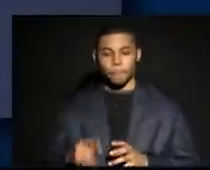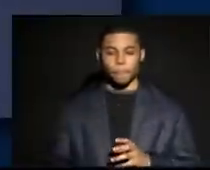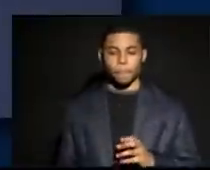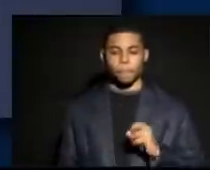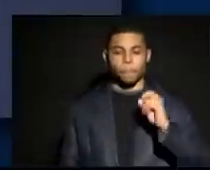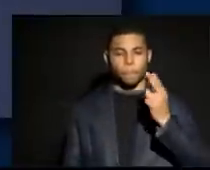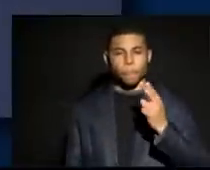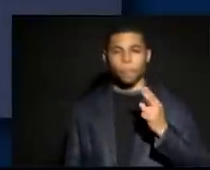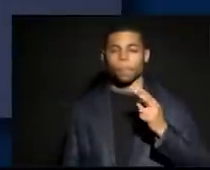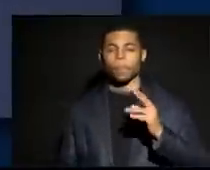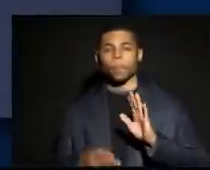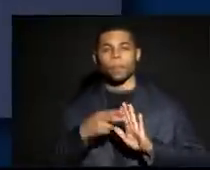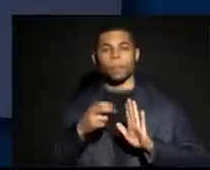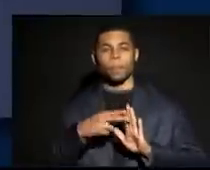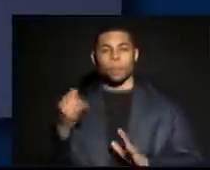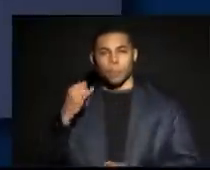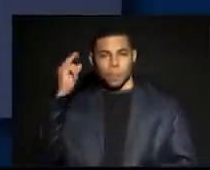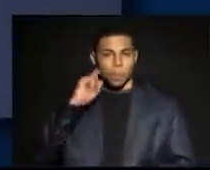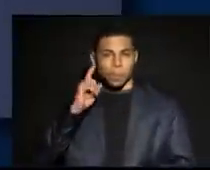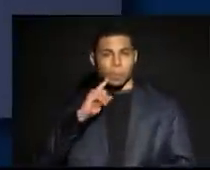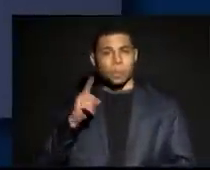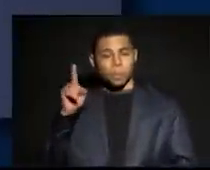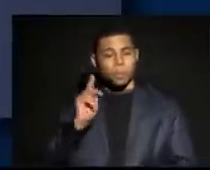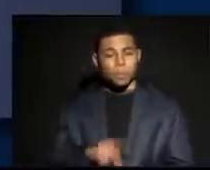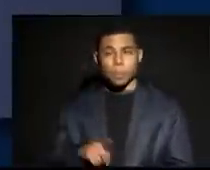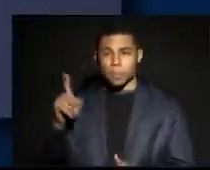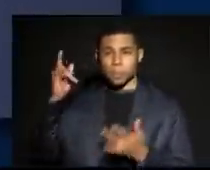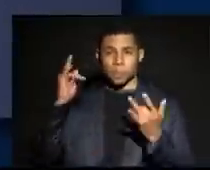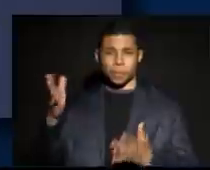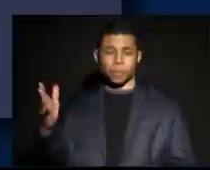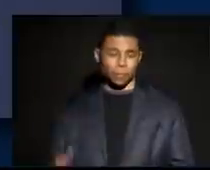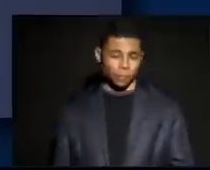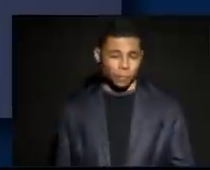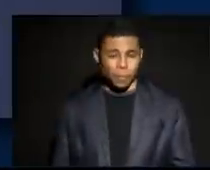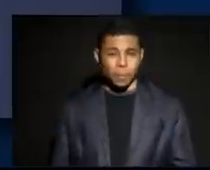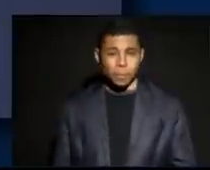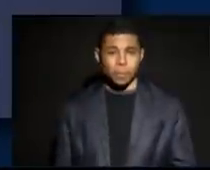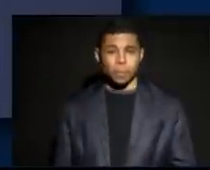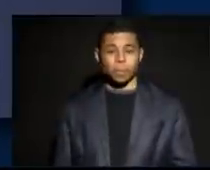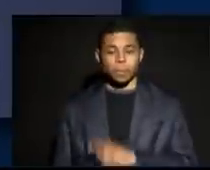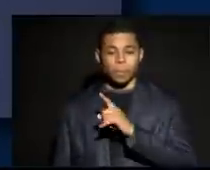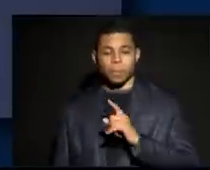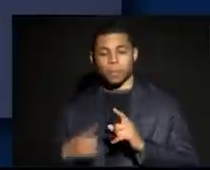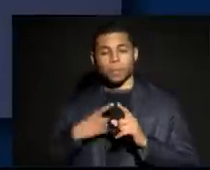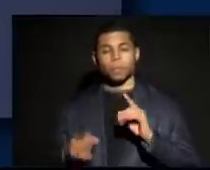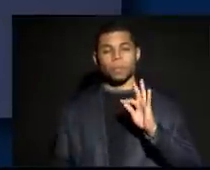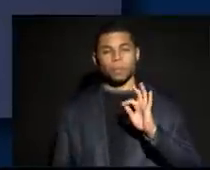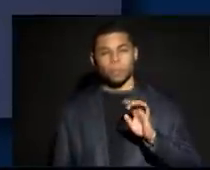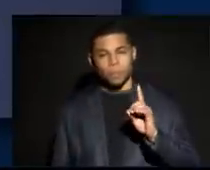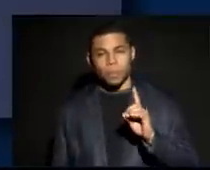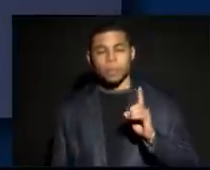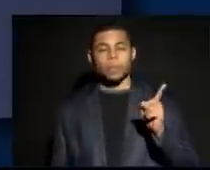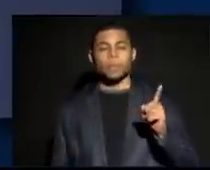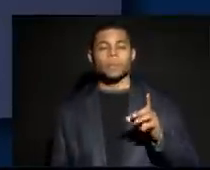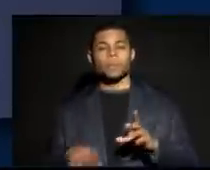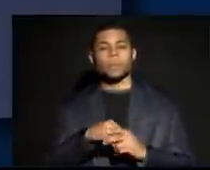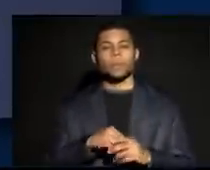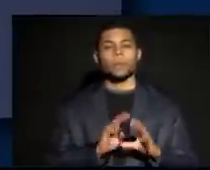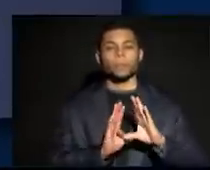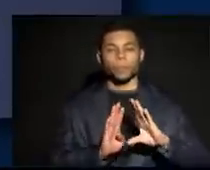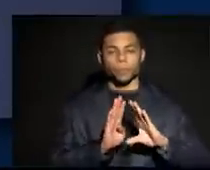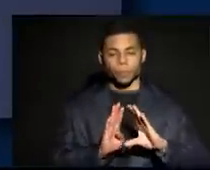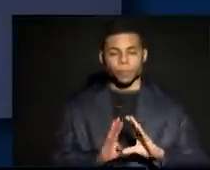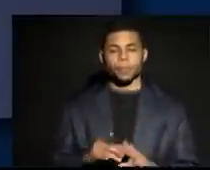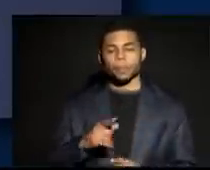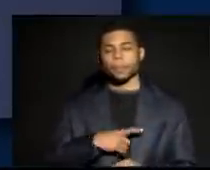ou a mudança nas taxas de juros Americanas ele na verdade estava lá ele tava na ação da terra ele tá no Bitcoin ele